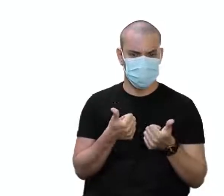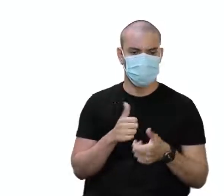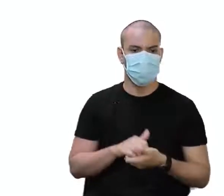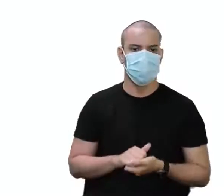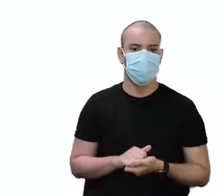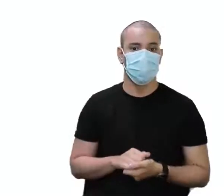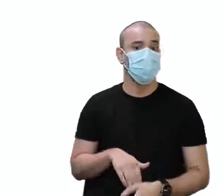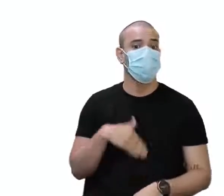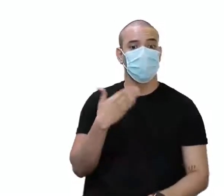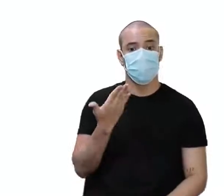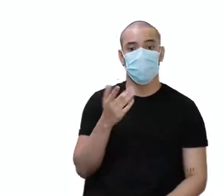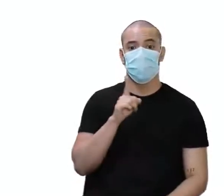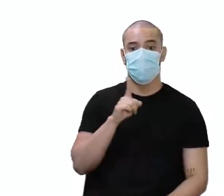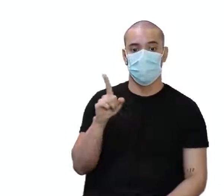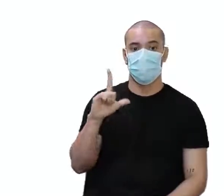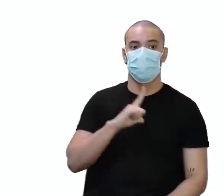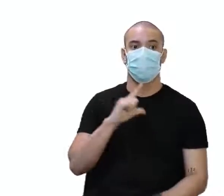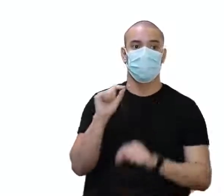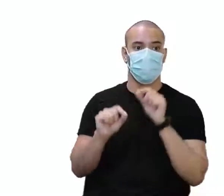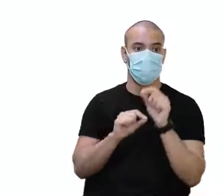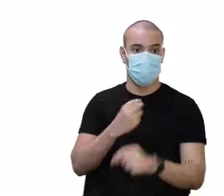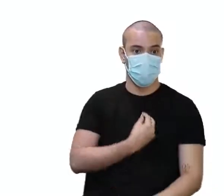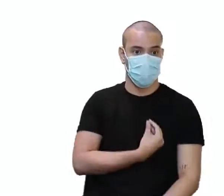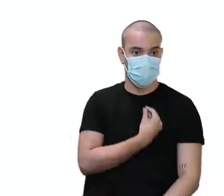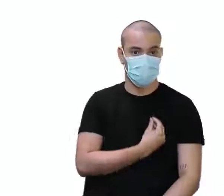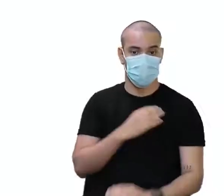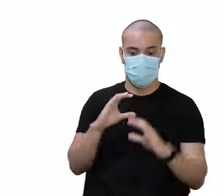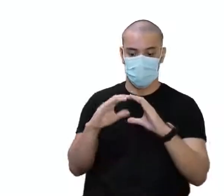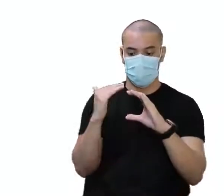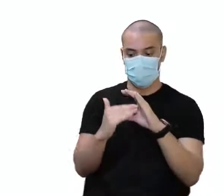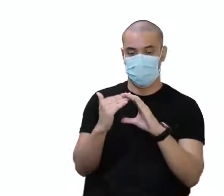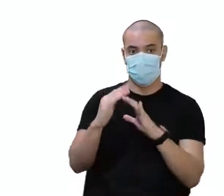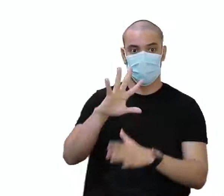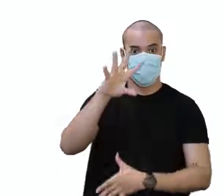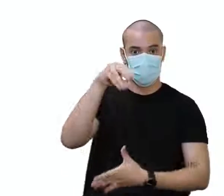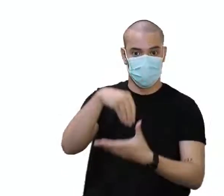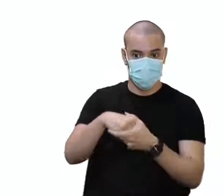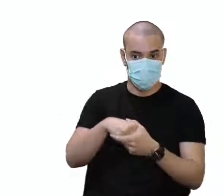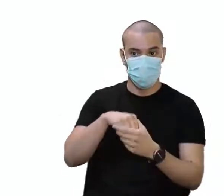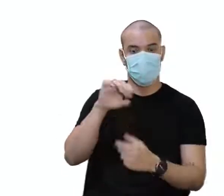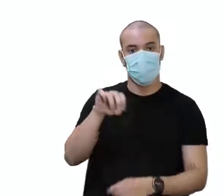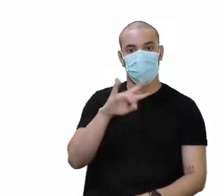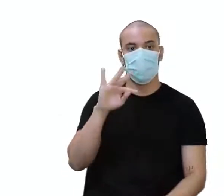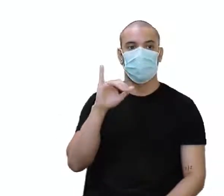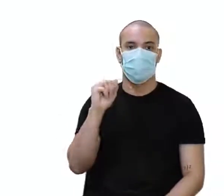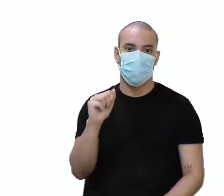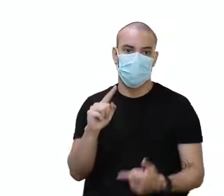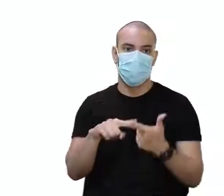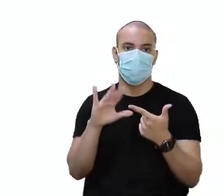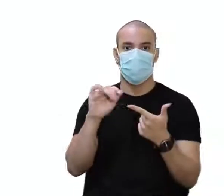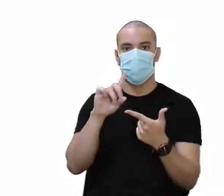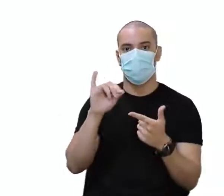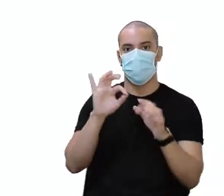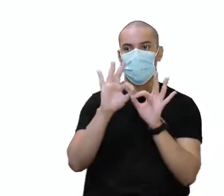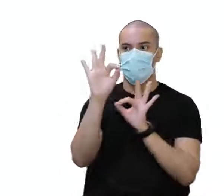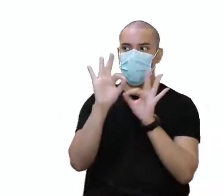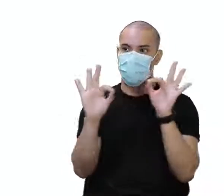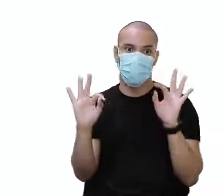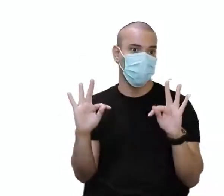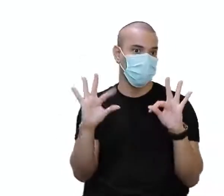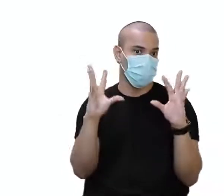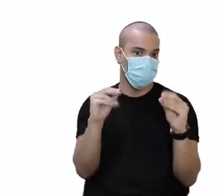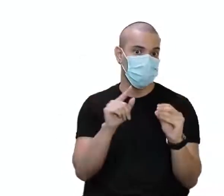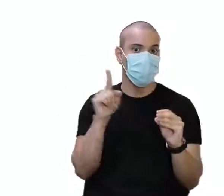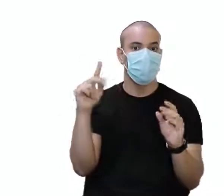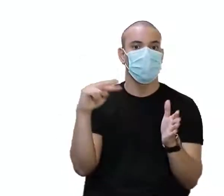E aí a gente viu que existem níveis dentro dessas cadeias ou das teias alimentares. Esses